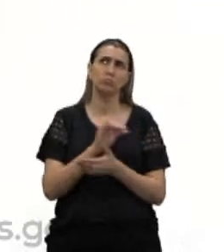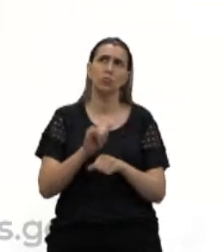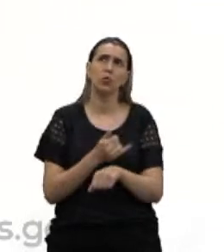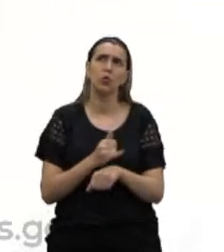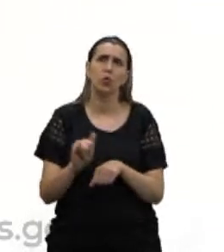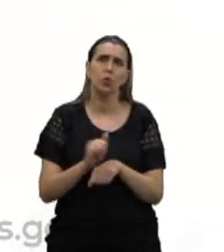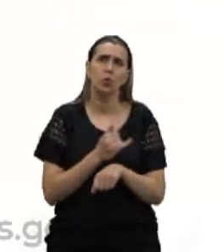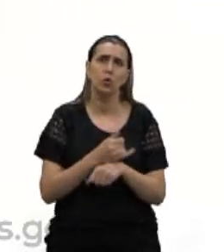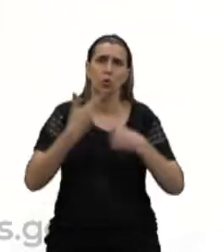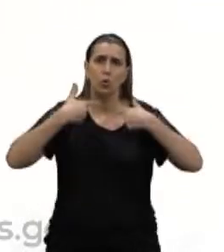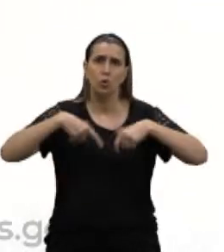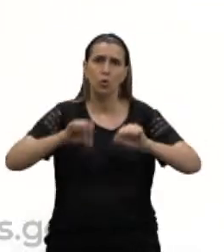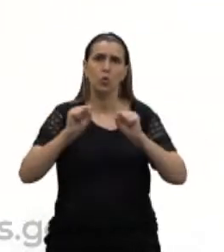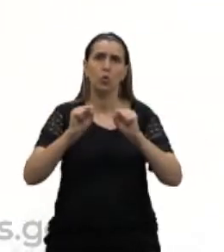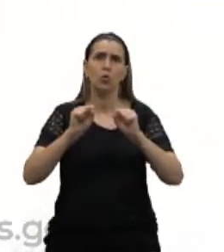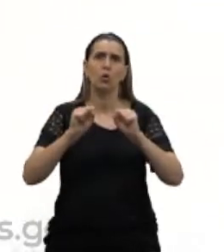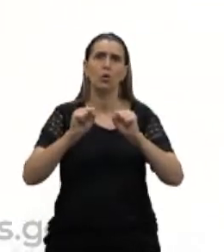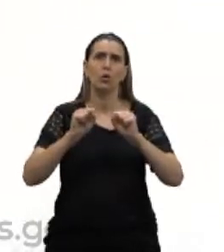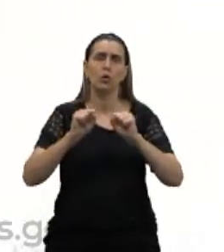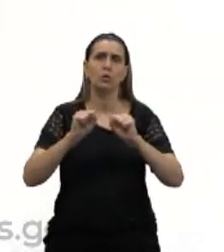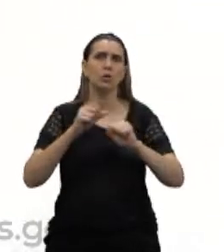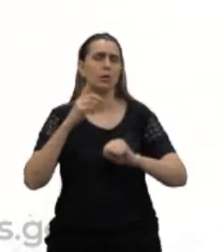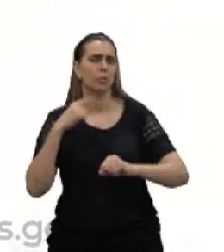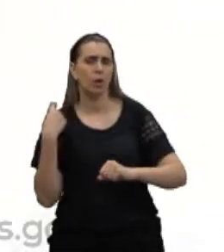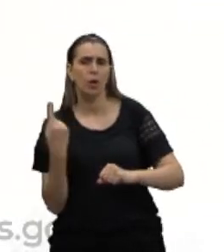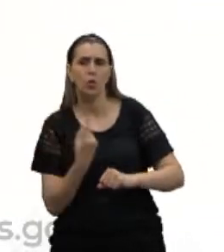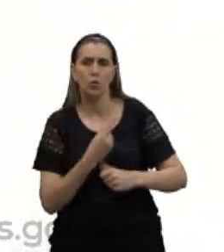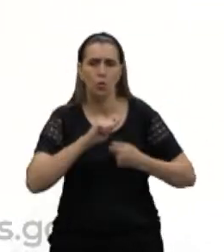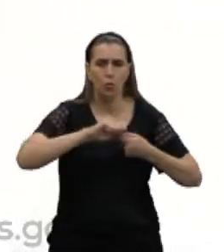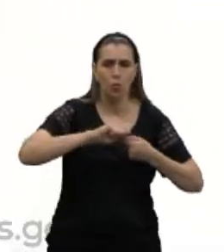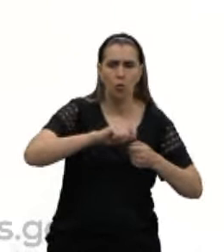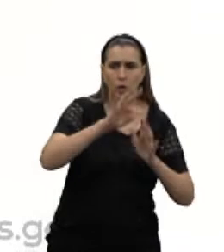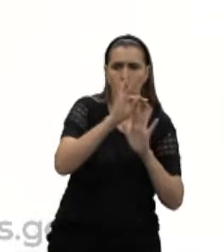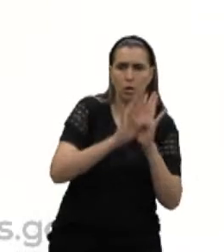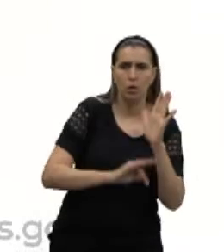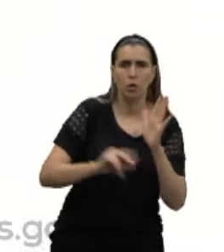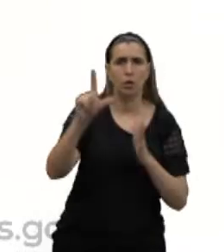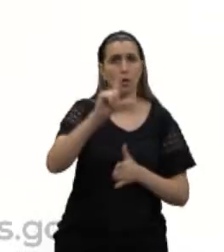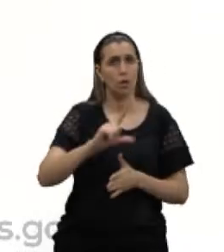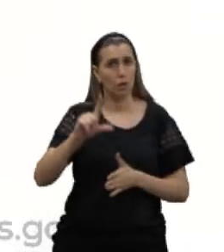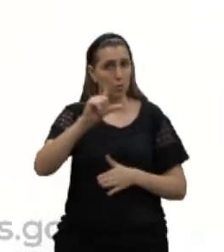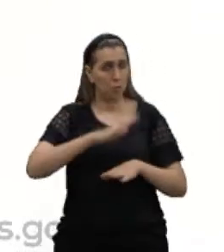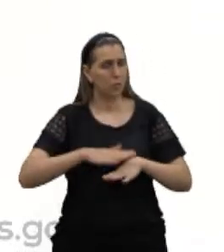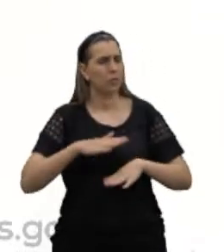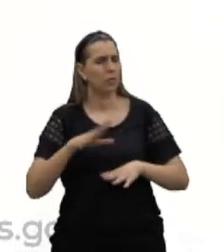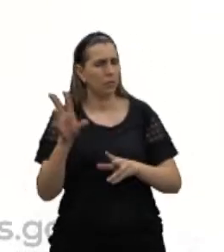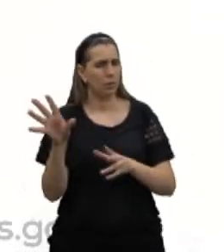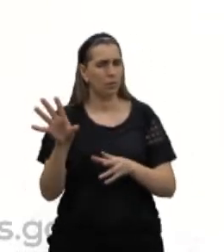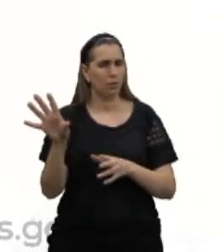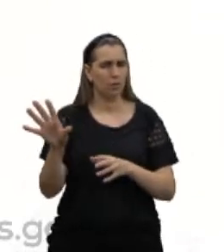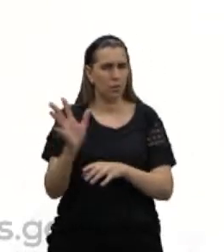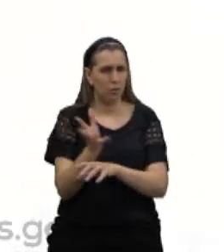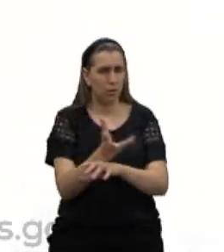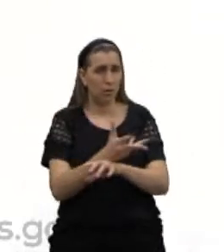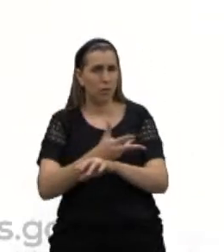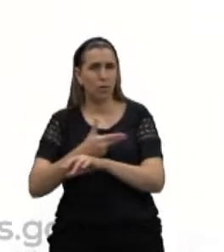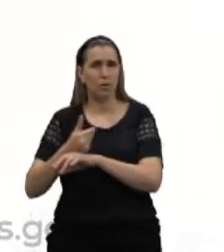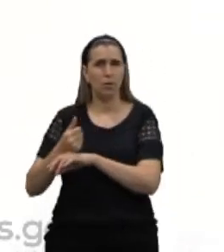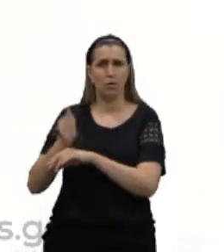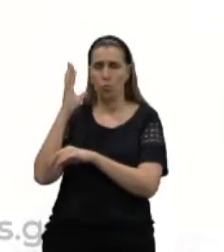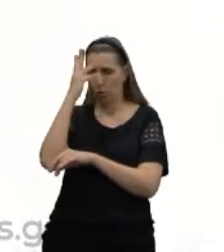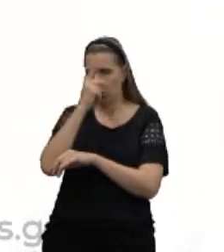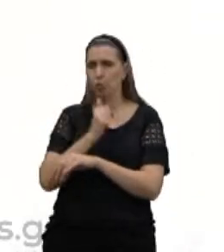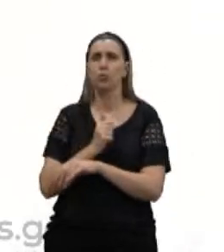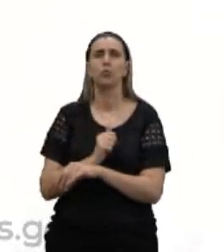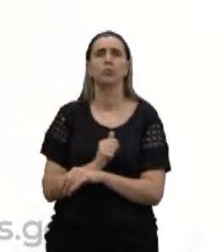recurso linguístico para a gente formar textos literários que sejam mais atraentes, por assim dizer. Então,